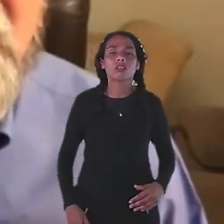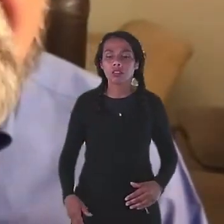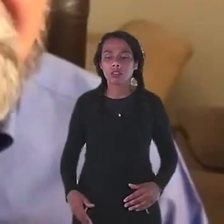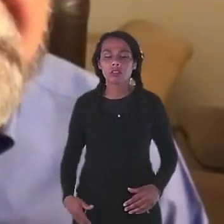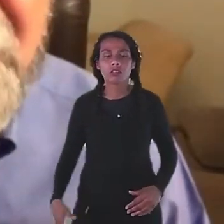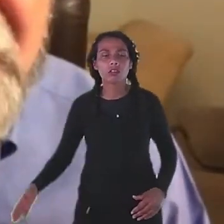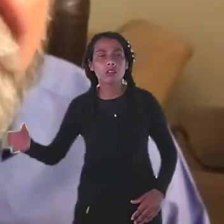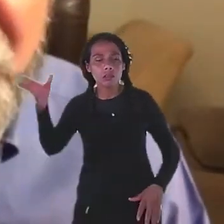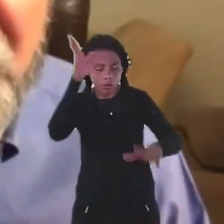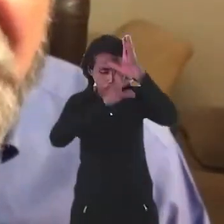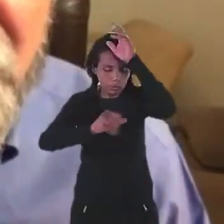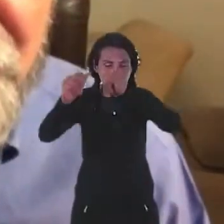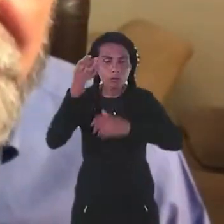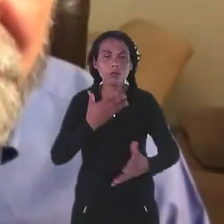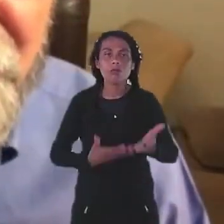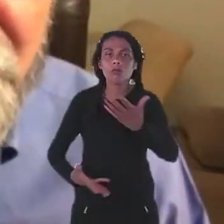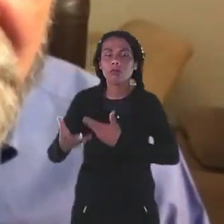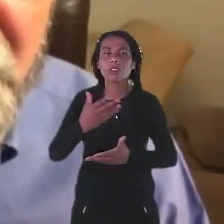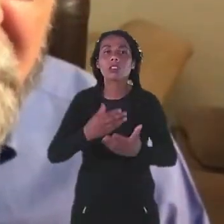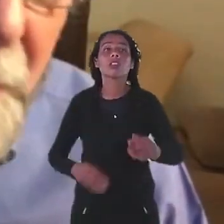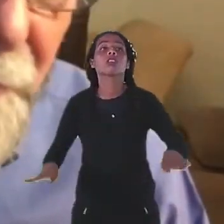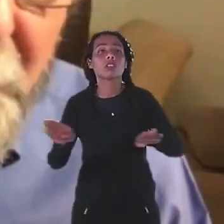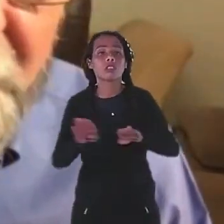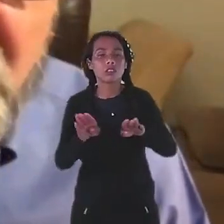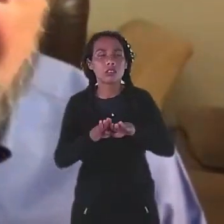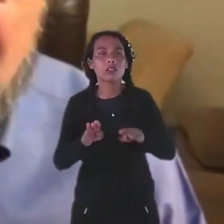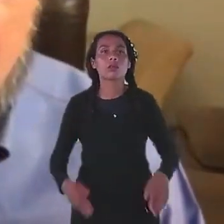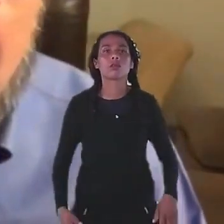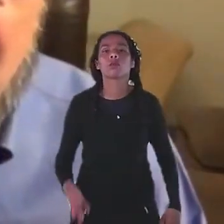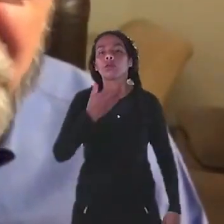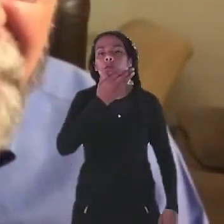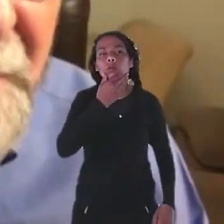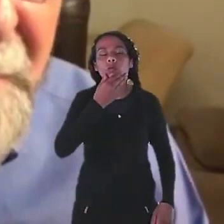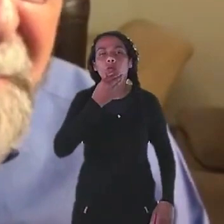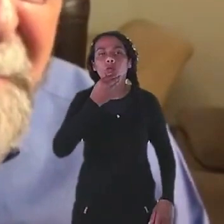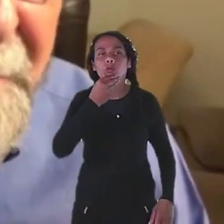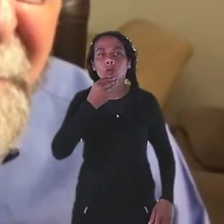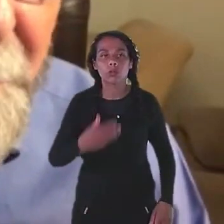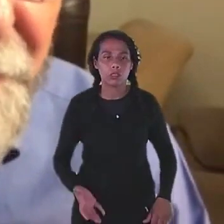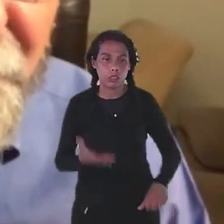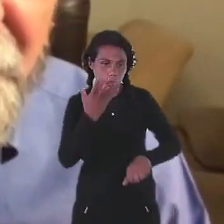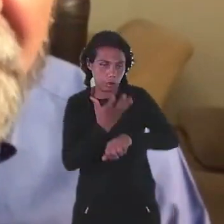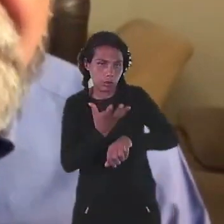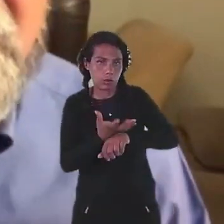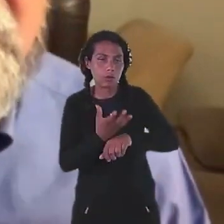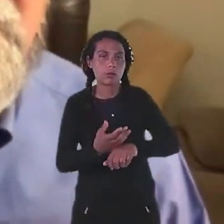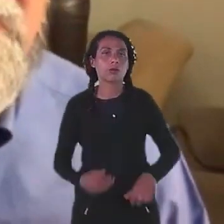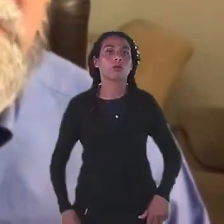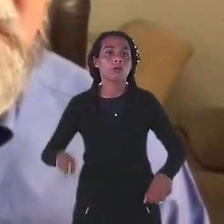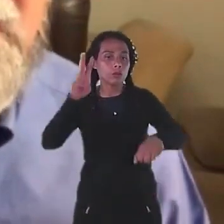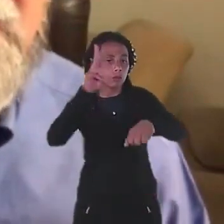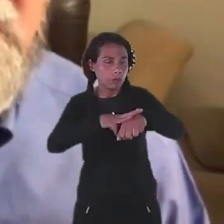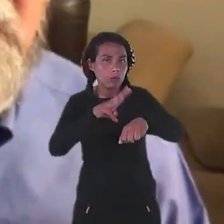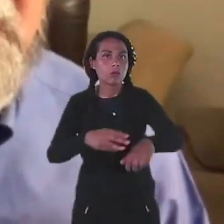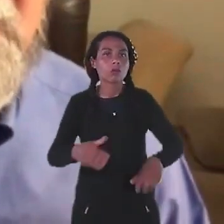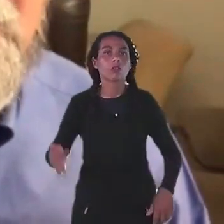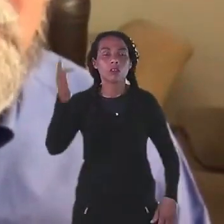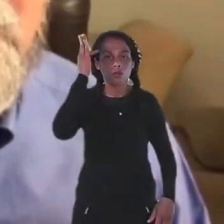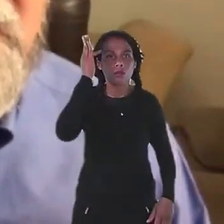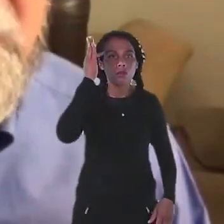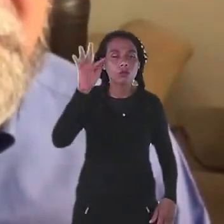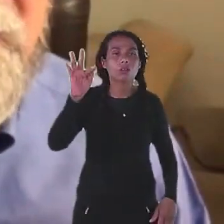né? Um matemático e filósofo, é um dos meus maiores amigos, o professor Ronald